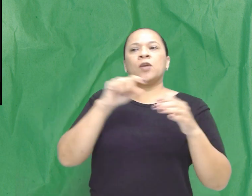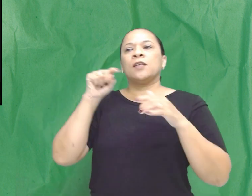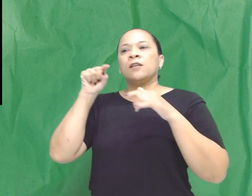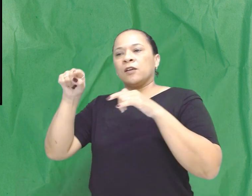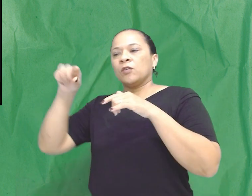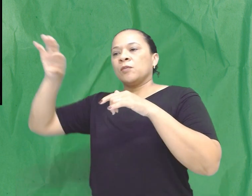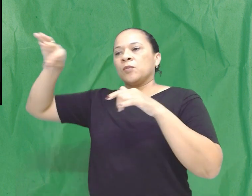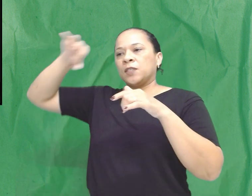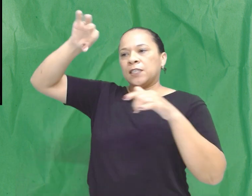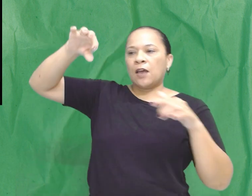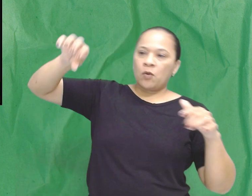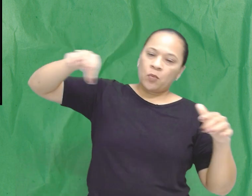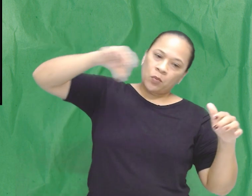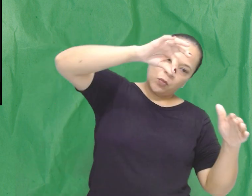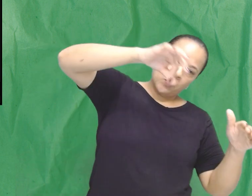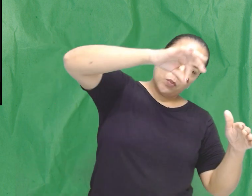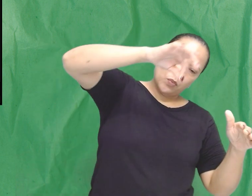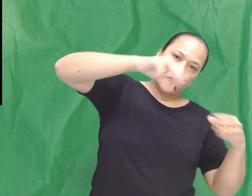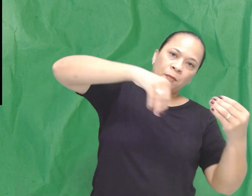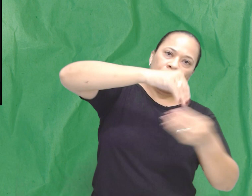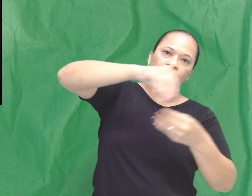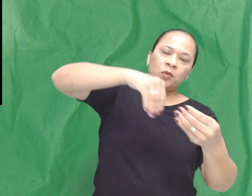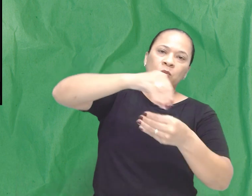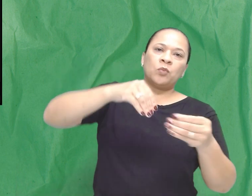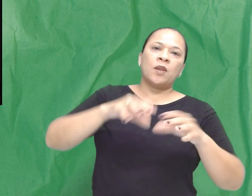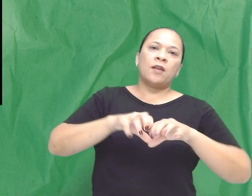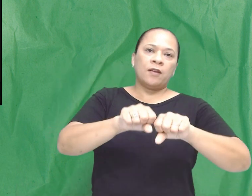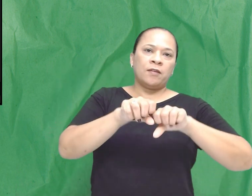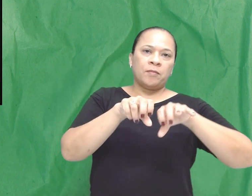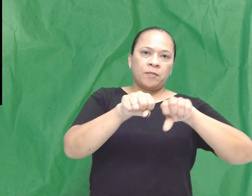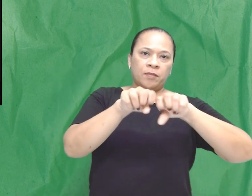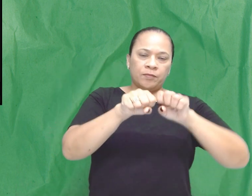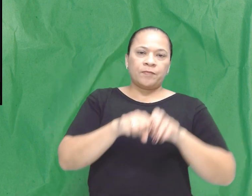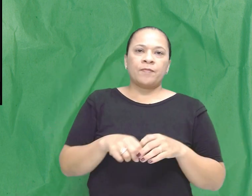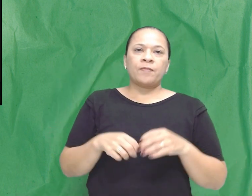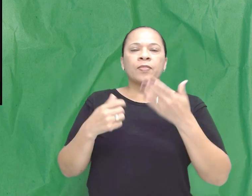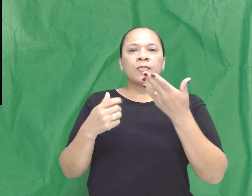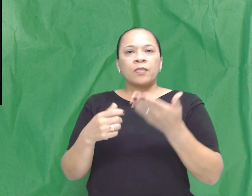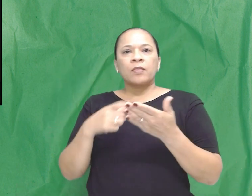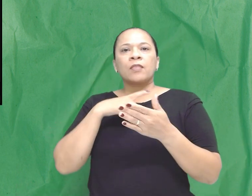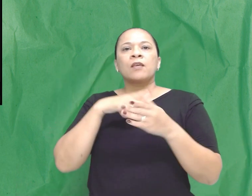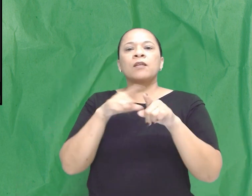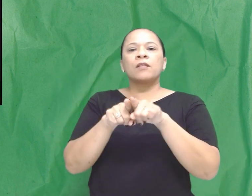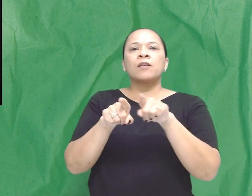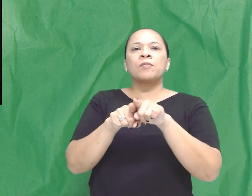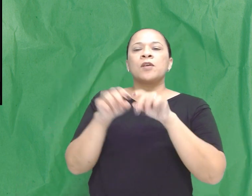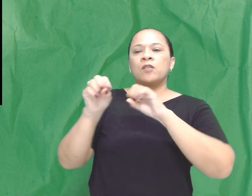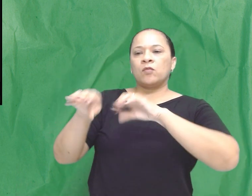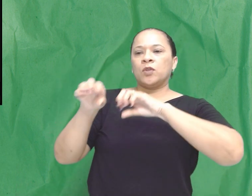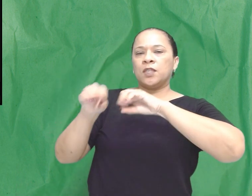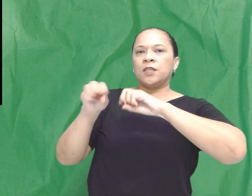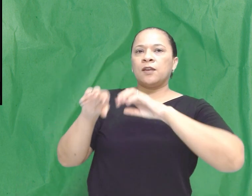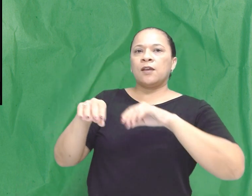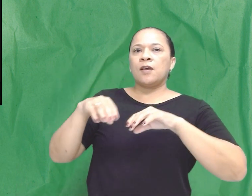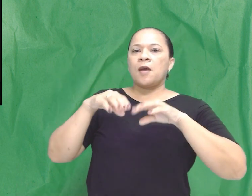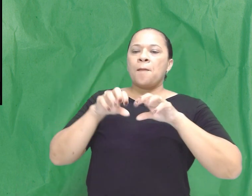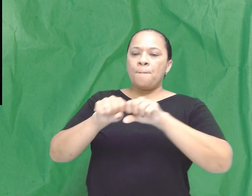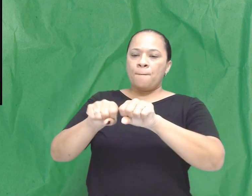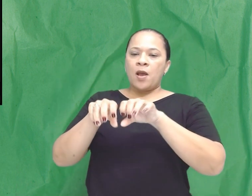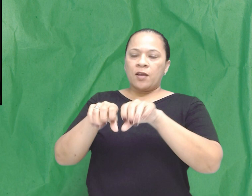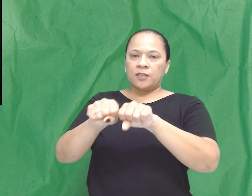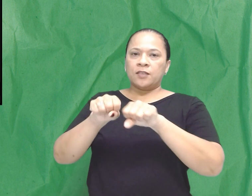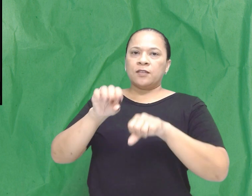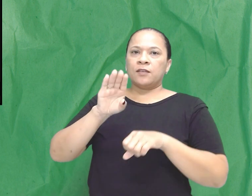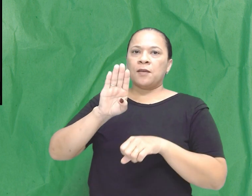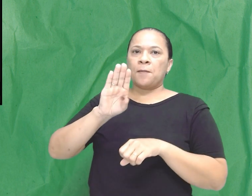vai fazer toda a diferença. E a massa básica que eu ensinei para vocês no nosso material é a massa de baunilha. Essa massa de baunilha